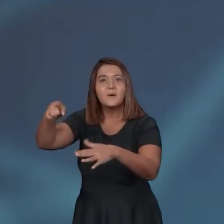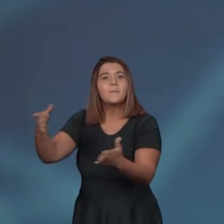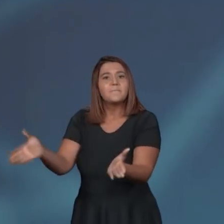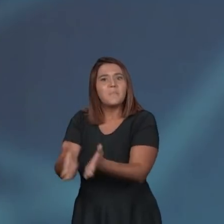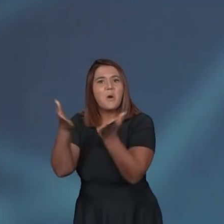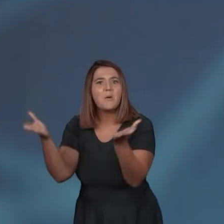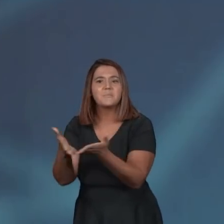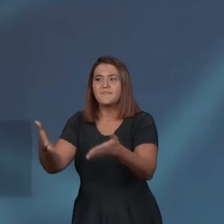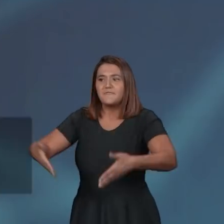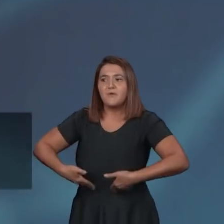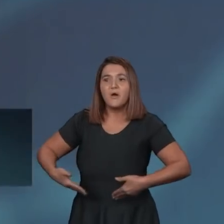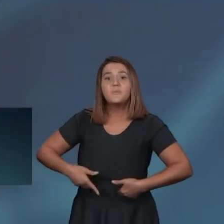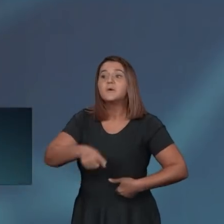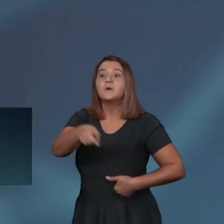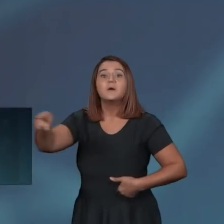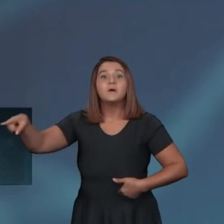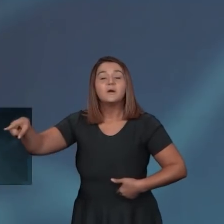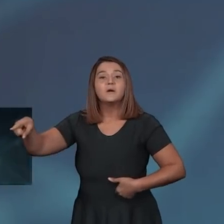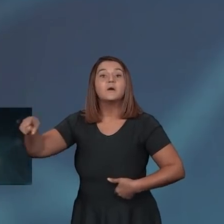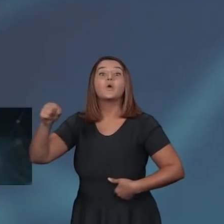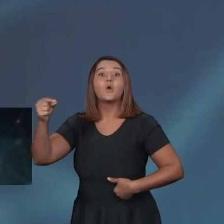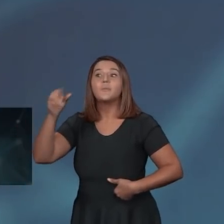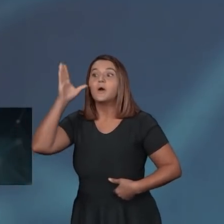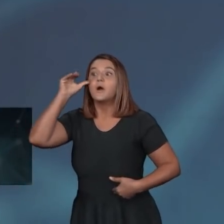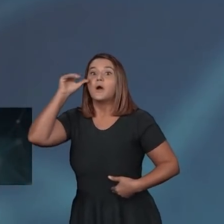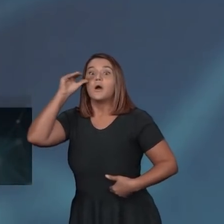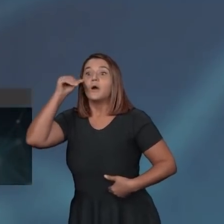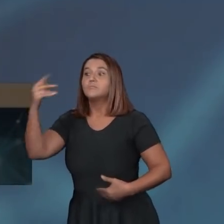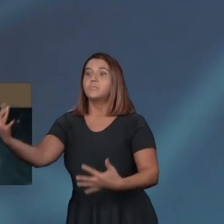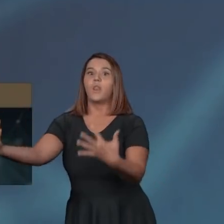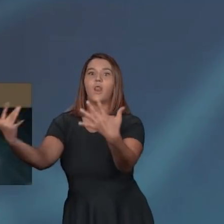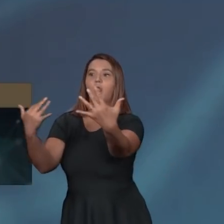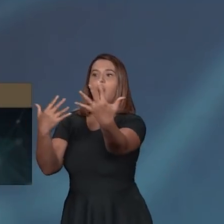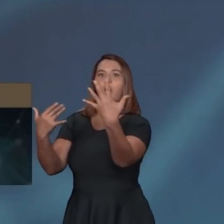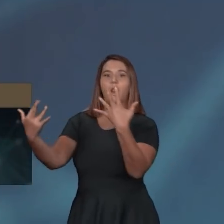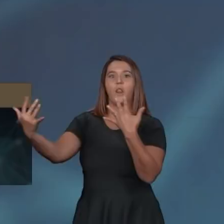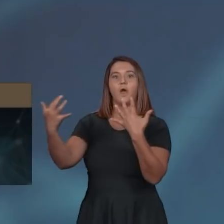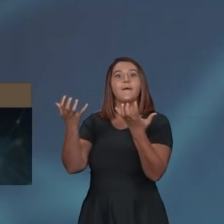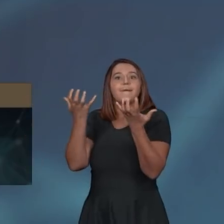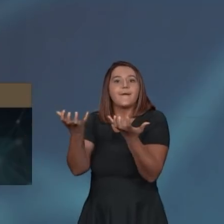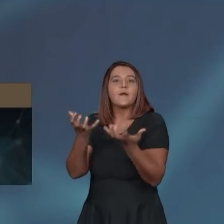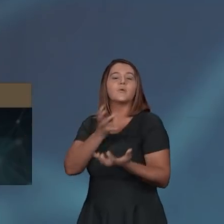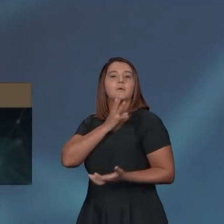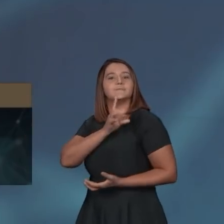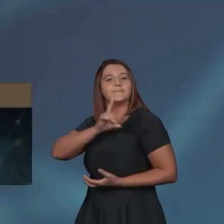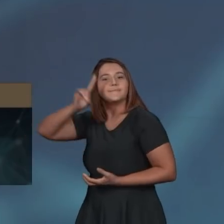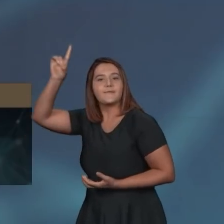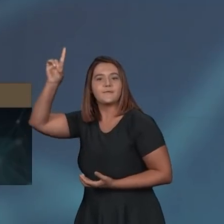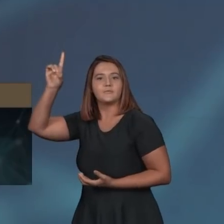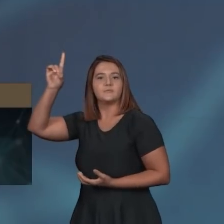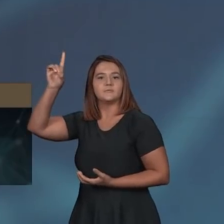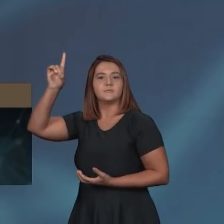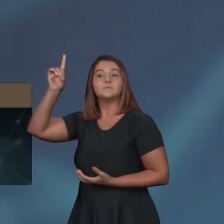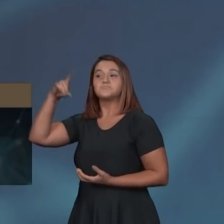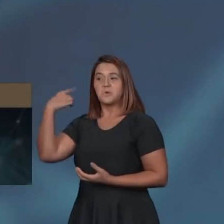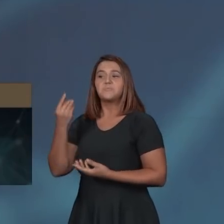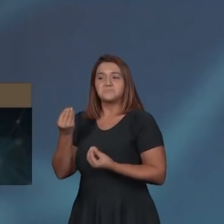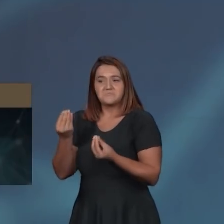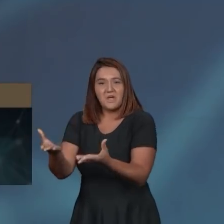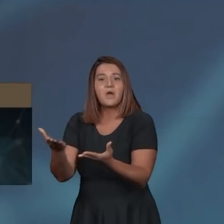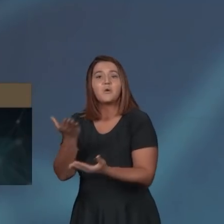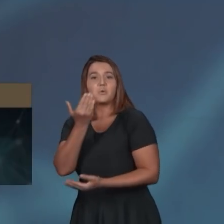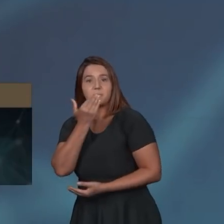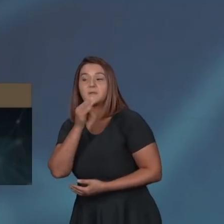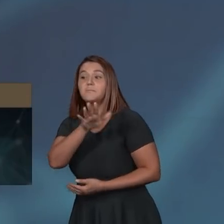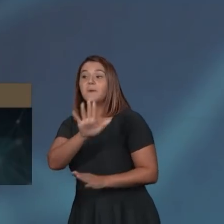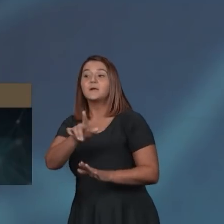algumas vêm assim, sem ter... Tem dias que não tem nem o que comer, e elas vêm. Quantas vezes a gente dá também os donativos para ajudar ali, mas eles não negam